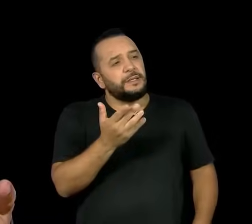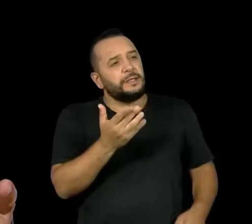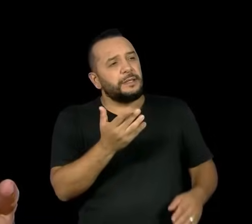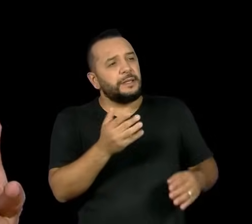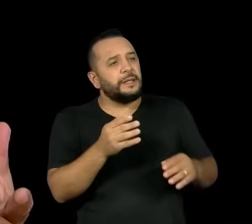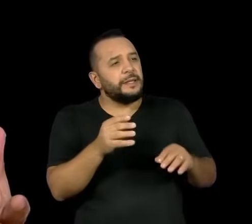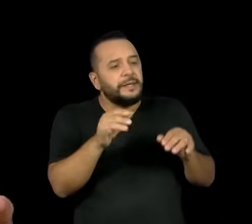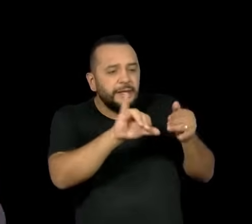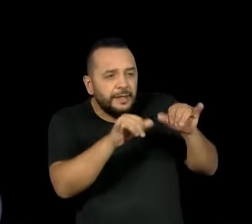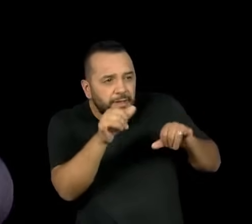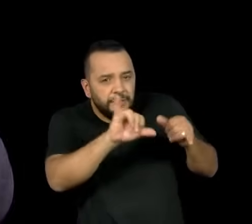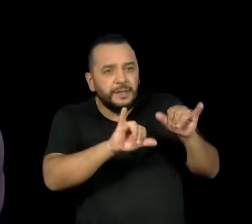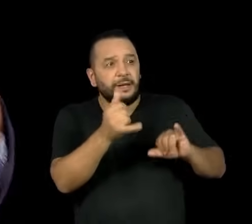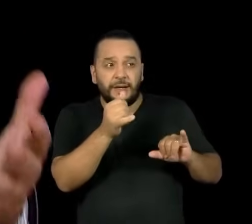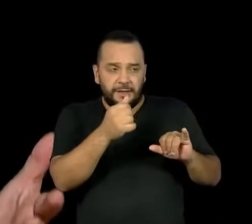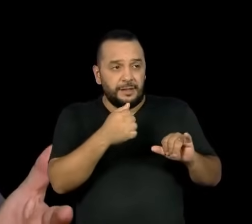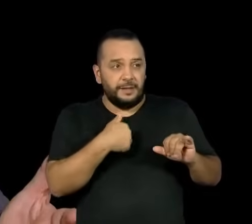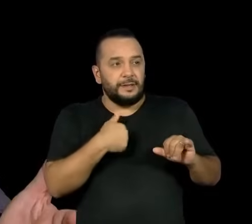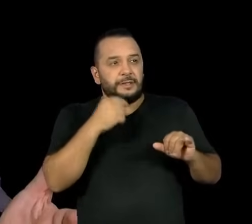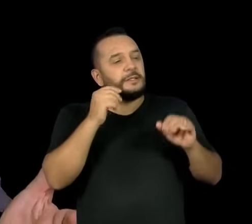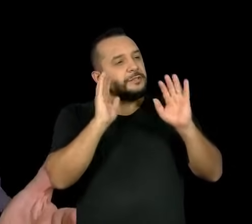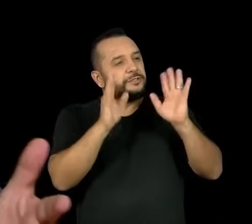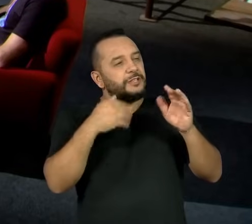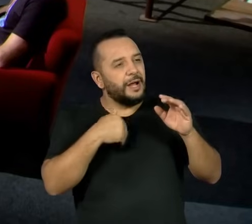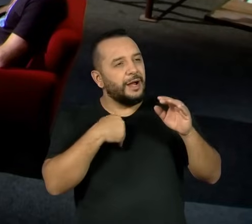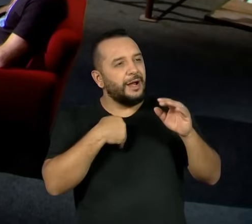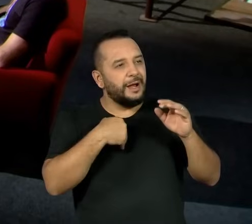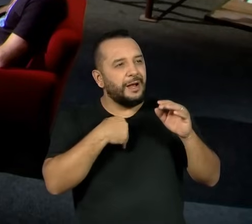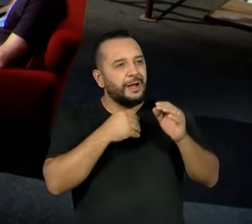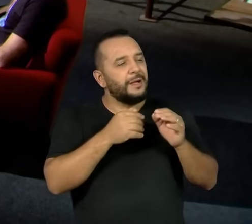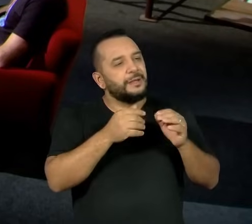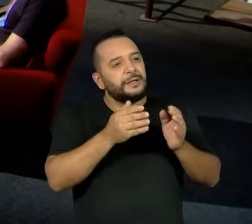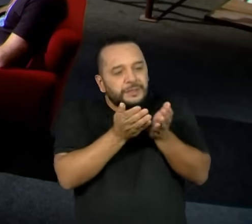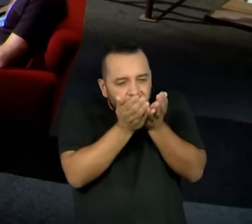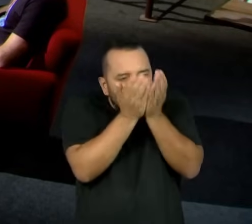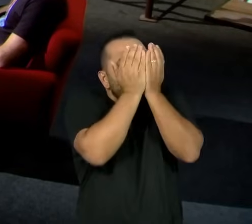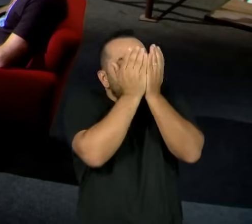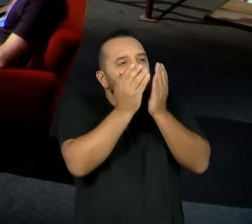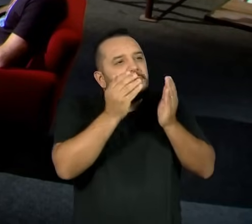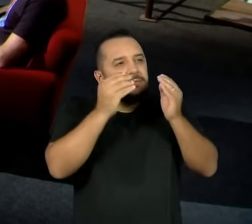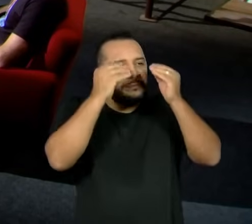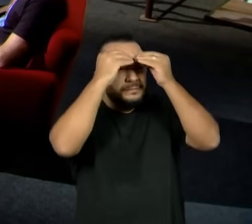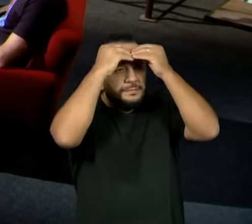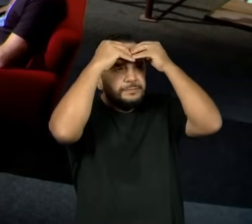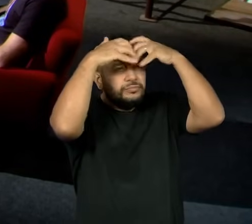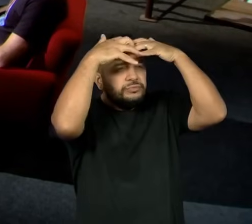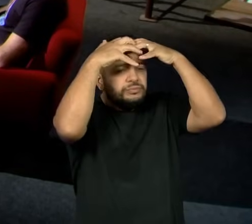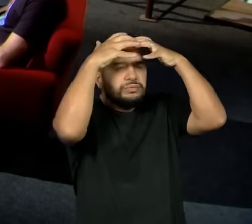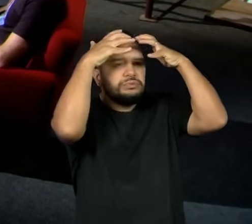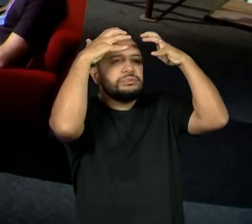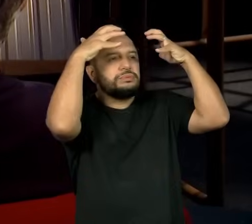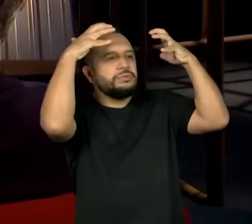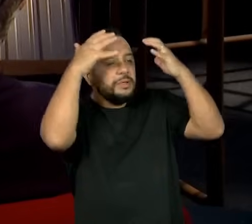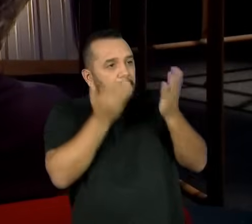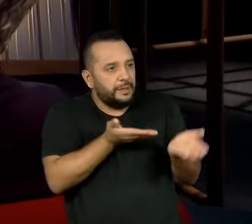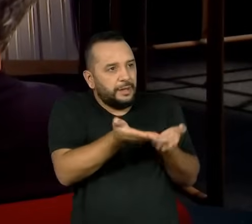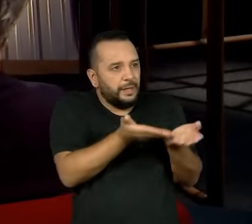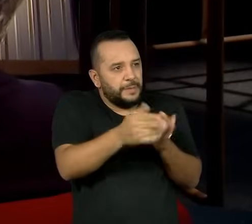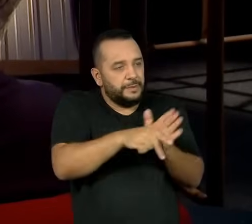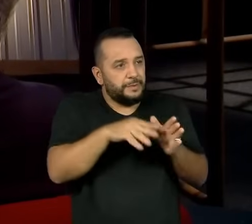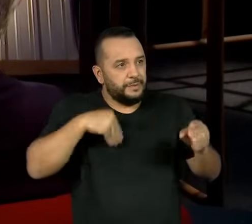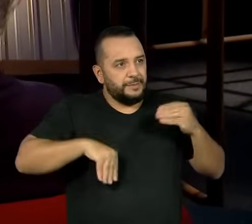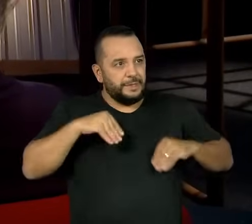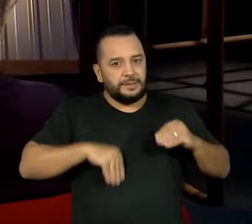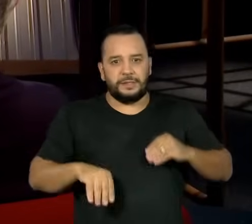substâncias, aí eu vou usar a palavra psicodélicas, que estão sendo testadas para o tratamento da depressão.